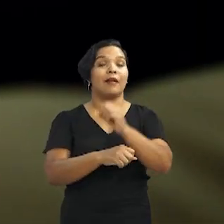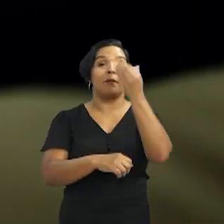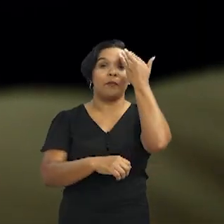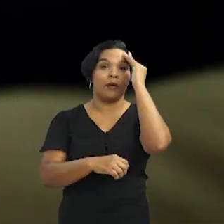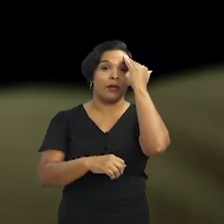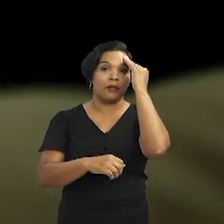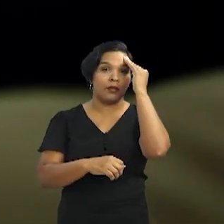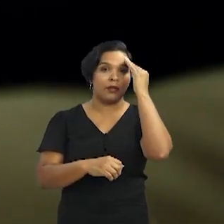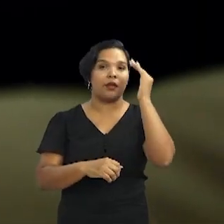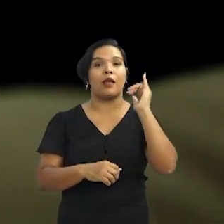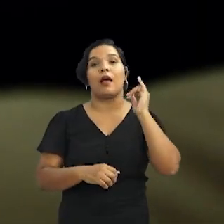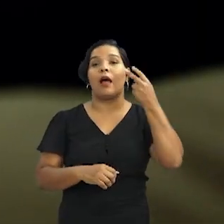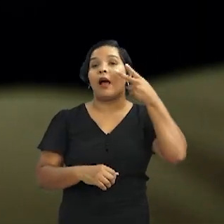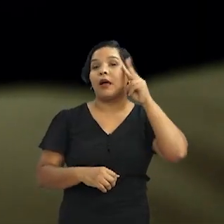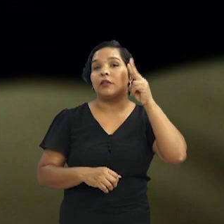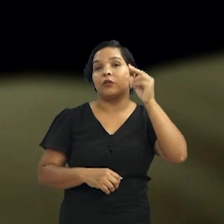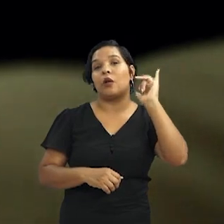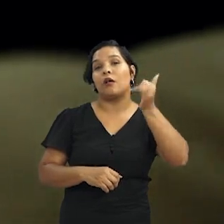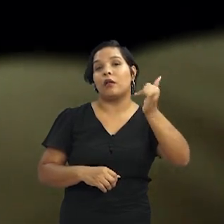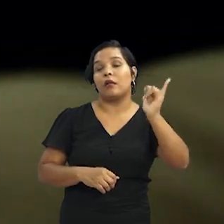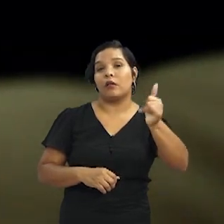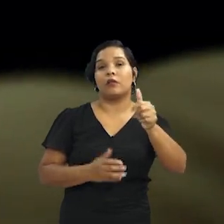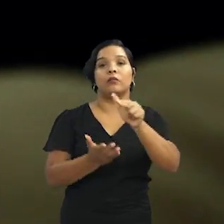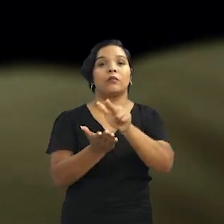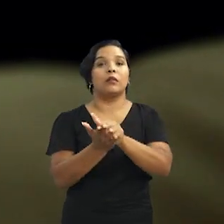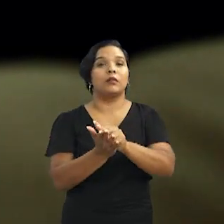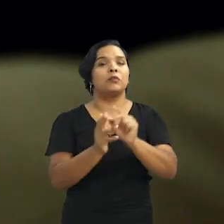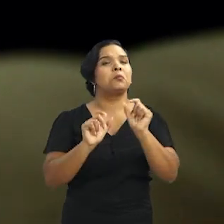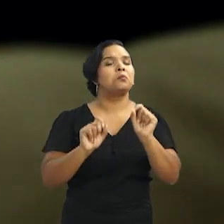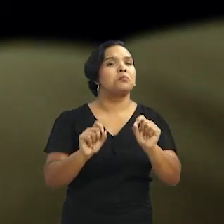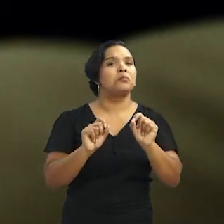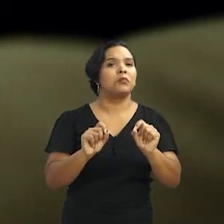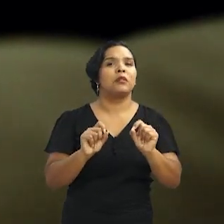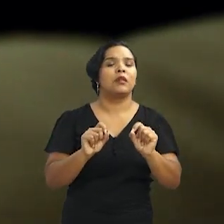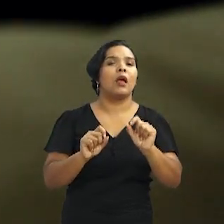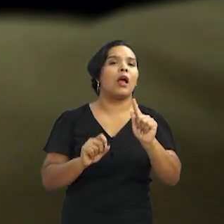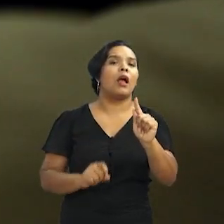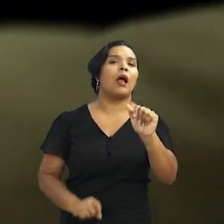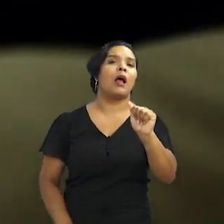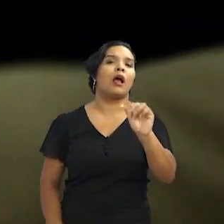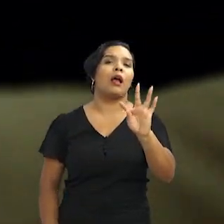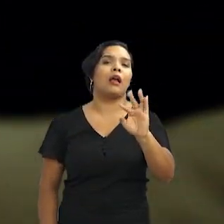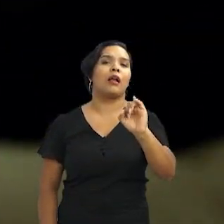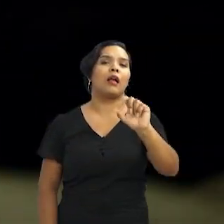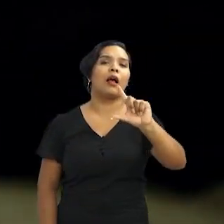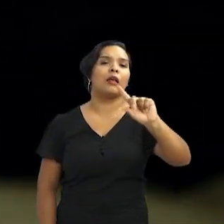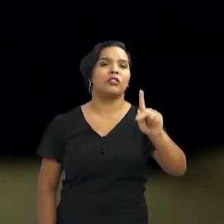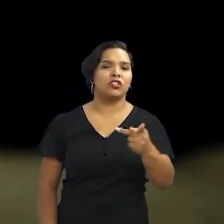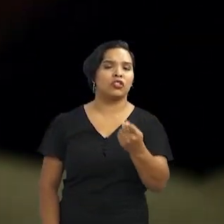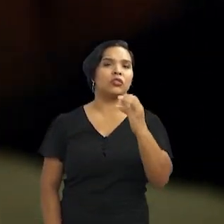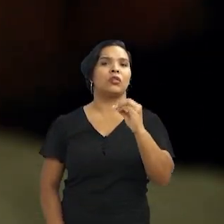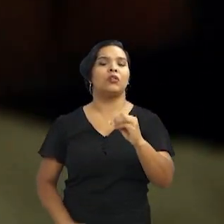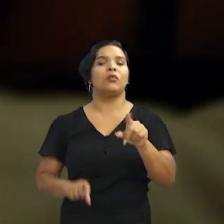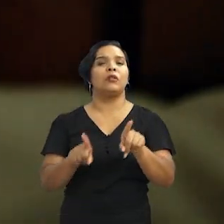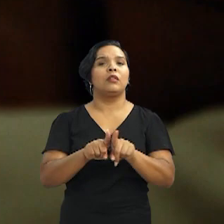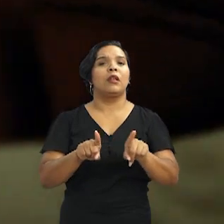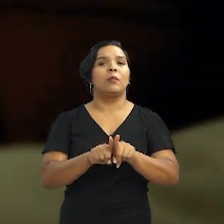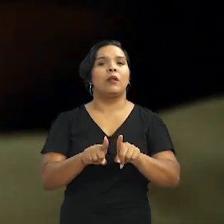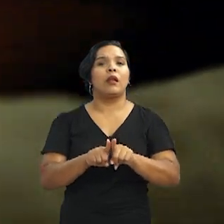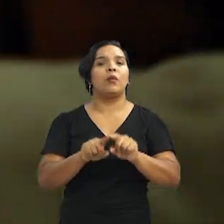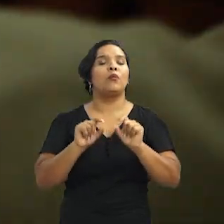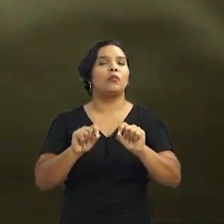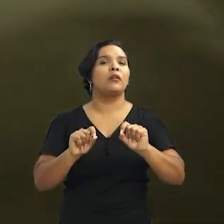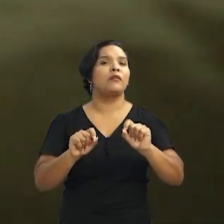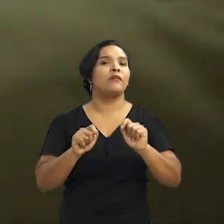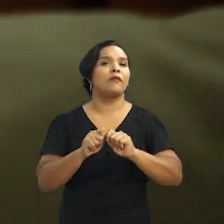preciso parar para entender o relato desse paciente, quais são os seus gatilhos, o que é um fator de exacerbação,